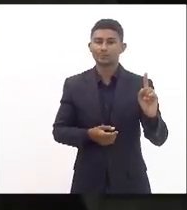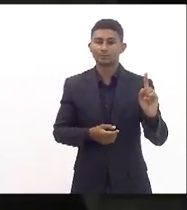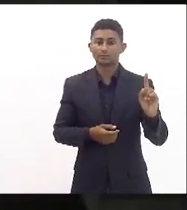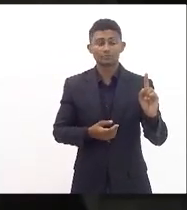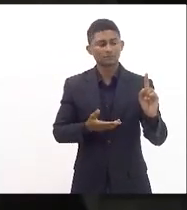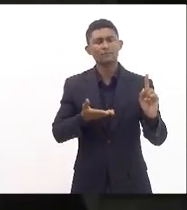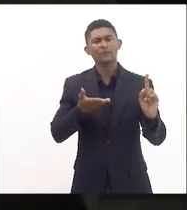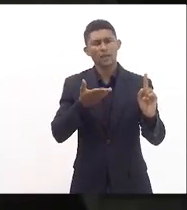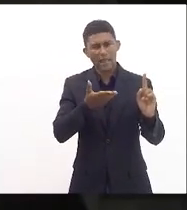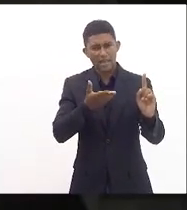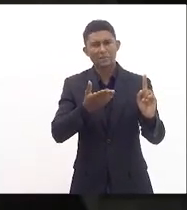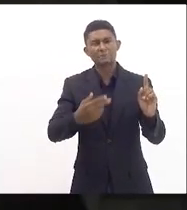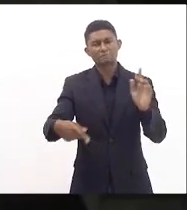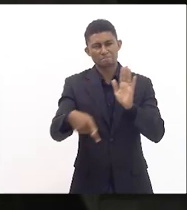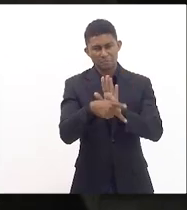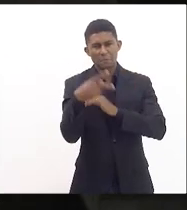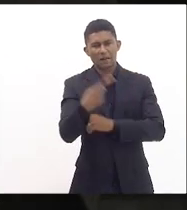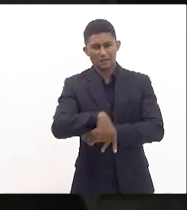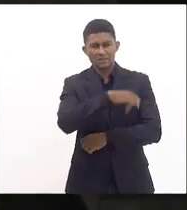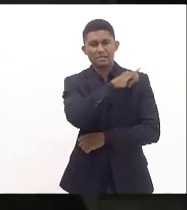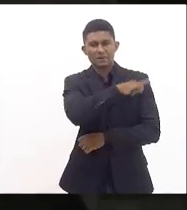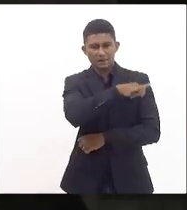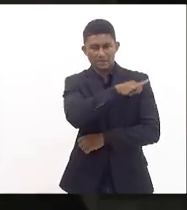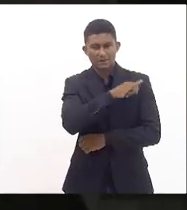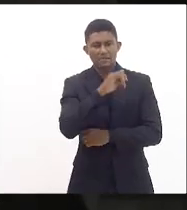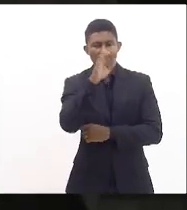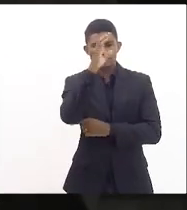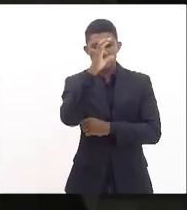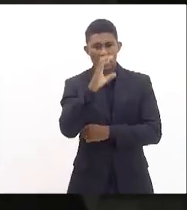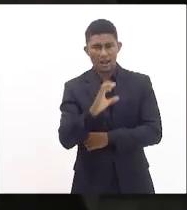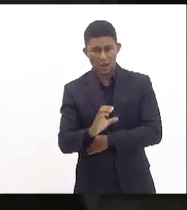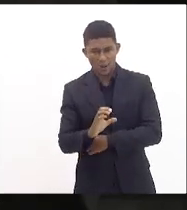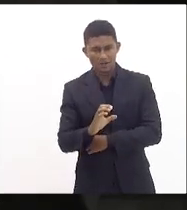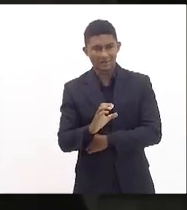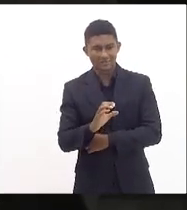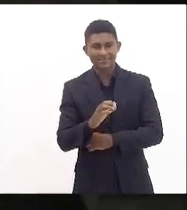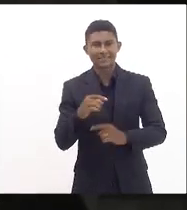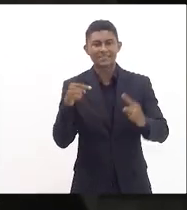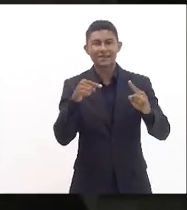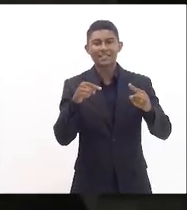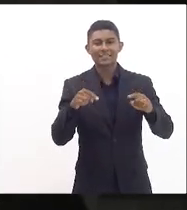um carioca nato, se criou em Jacarepaguá,